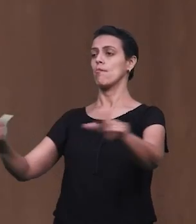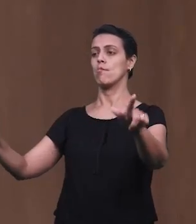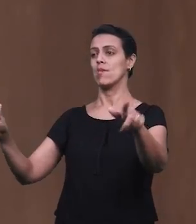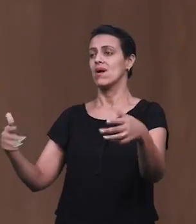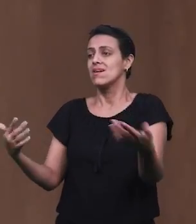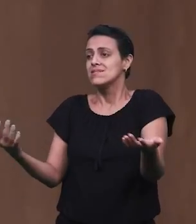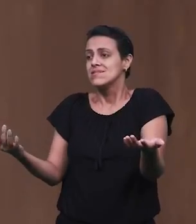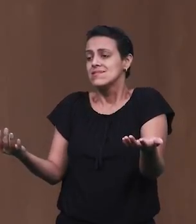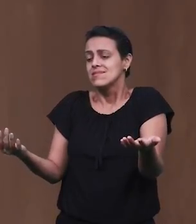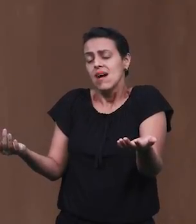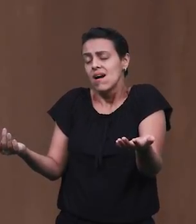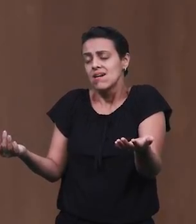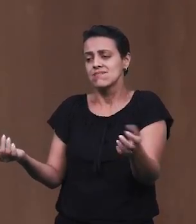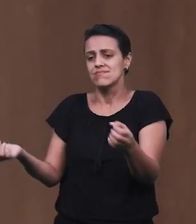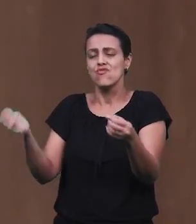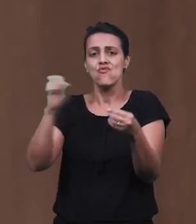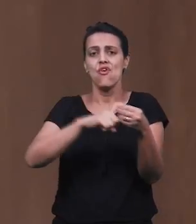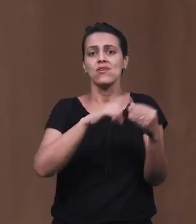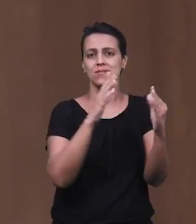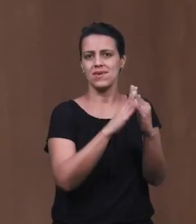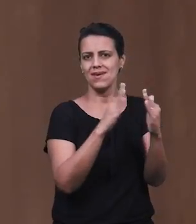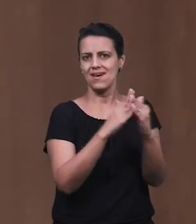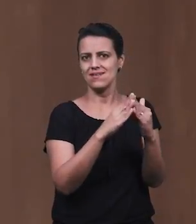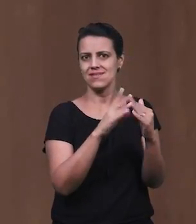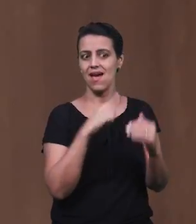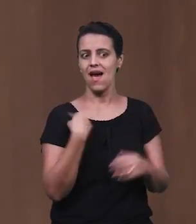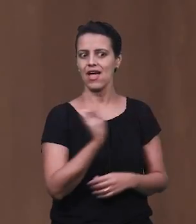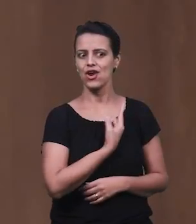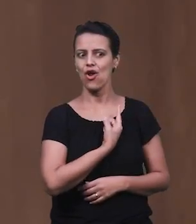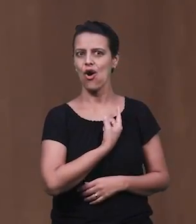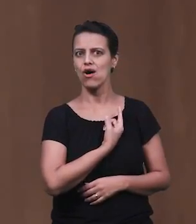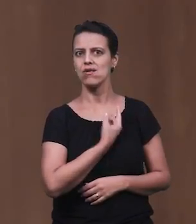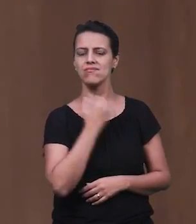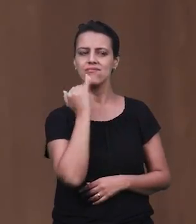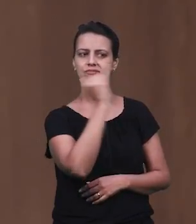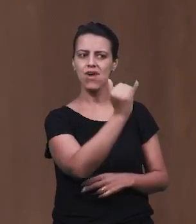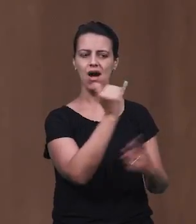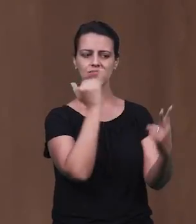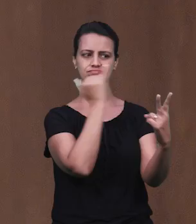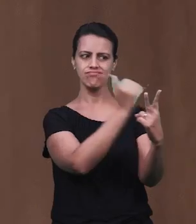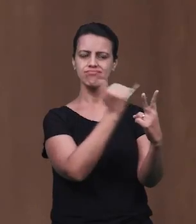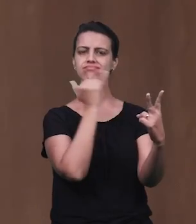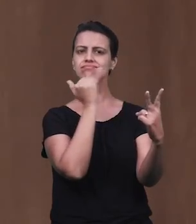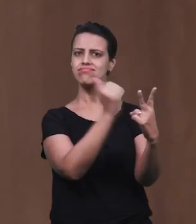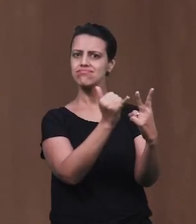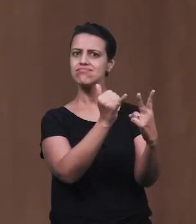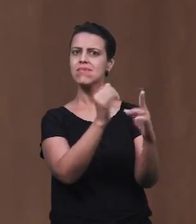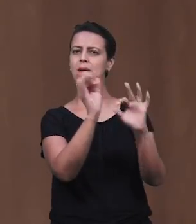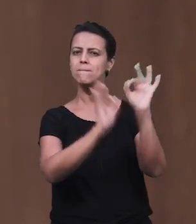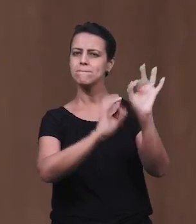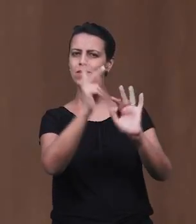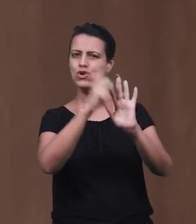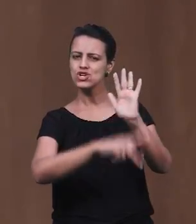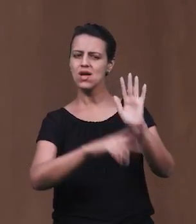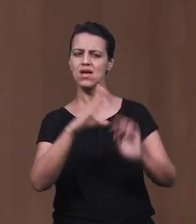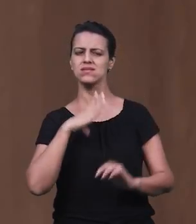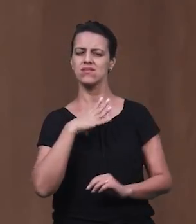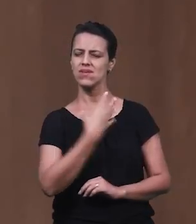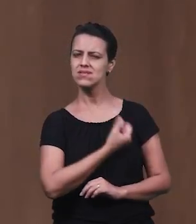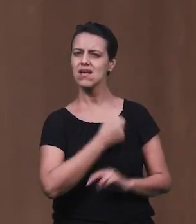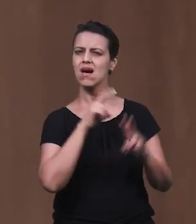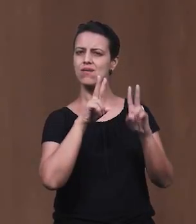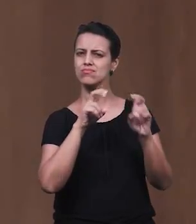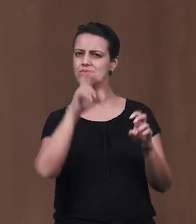mesmo carro, voltaram. E aí, quando nós chegamos, que entregamos para eles revelações de que Deus tinha um projeto de eles conhecerem a Deus e